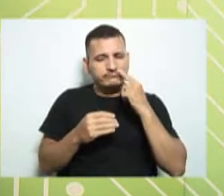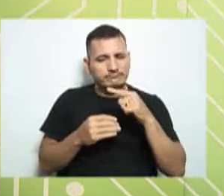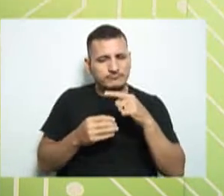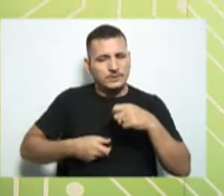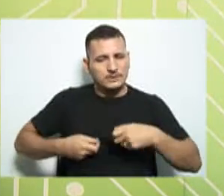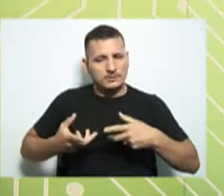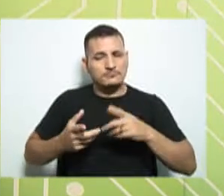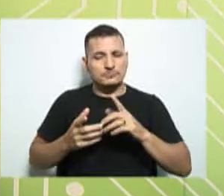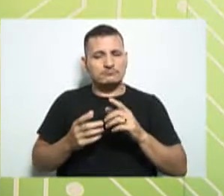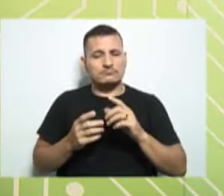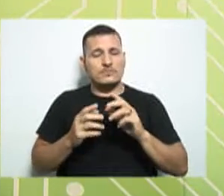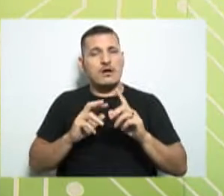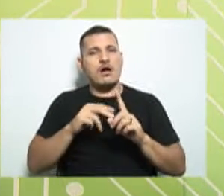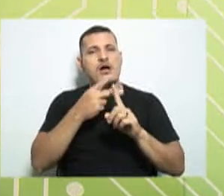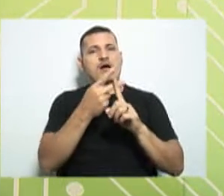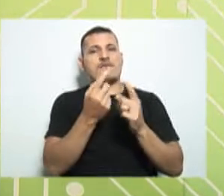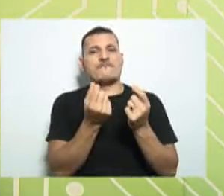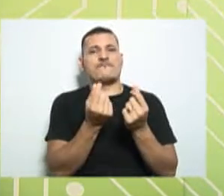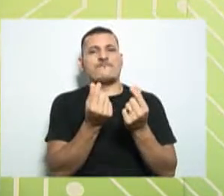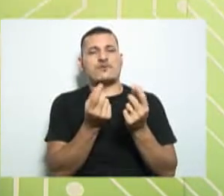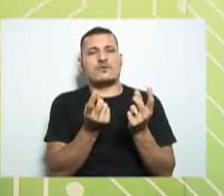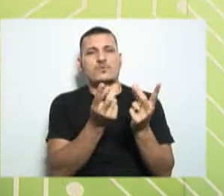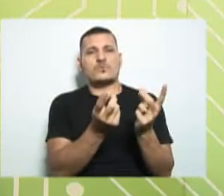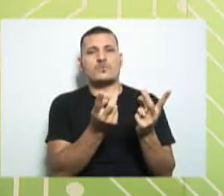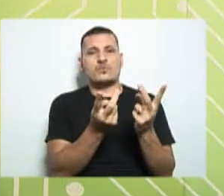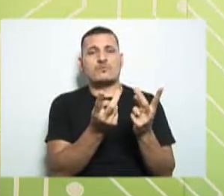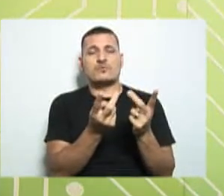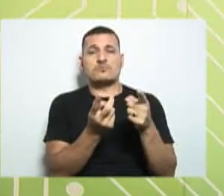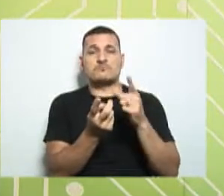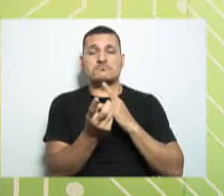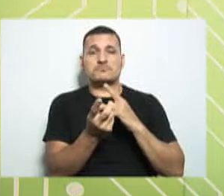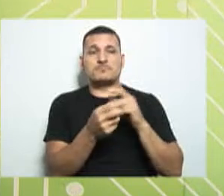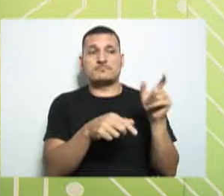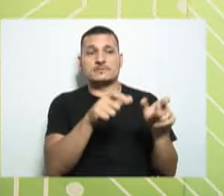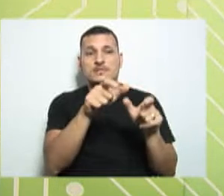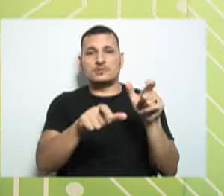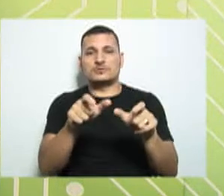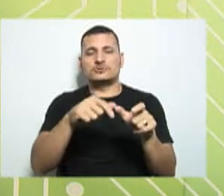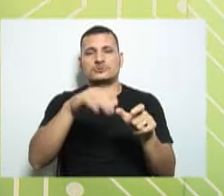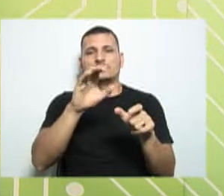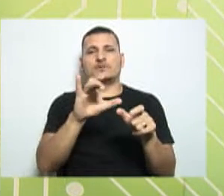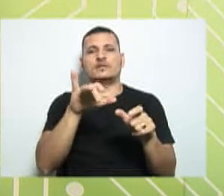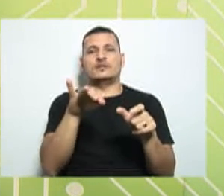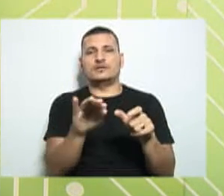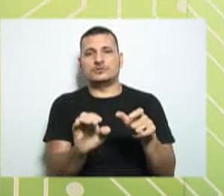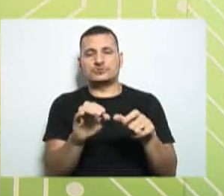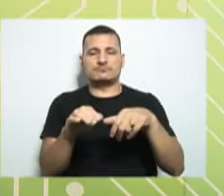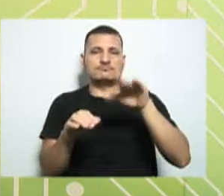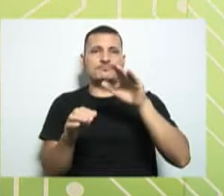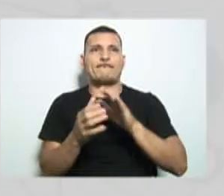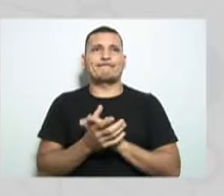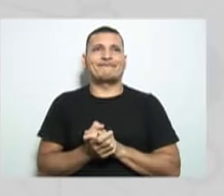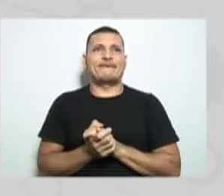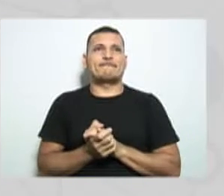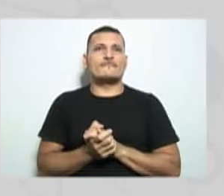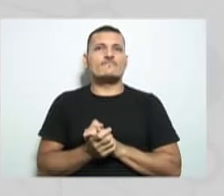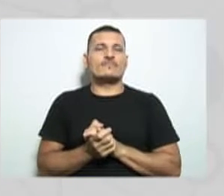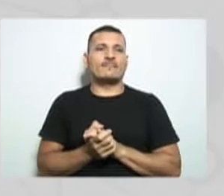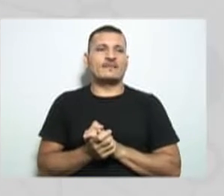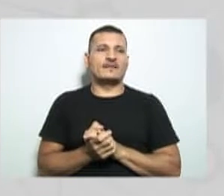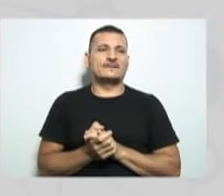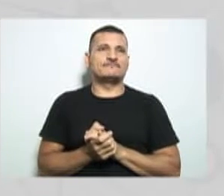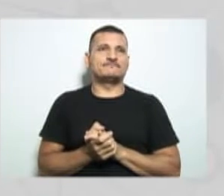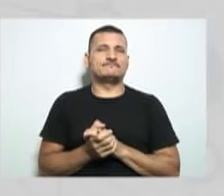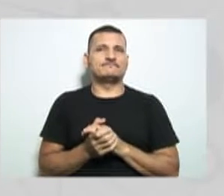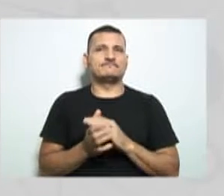maior, mas que vocês possam ter uma saída, que vocês ganhem mais clientela. Vamos ver o que nós temos ainda de método baseado